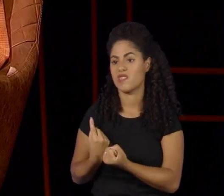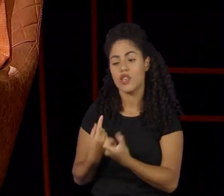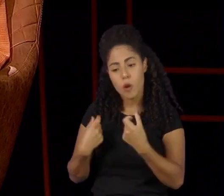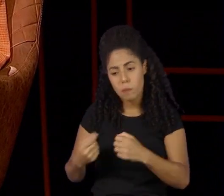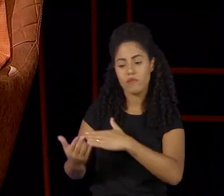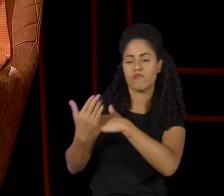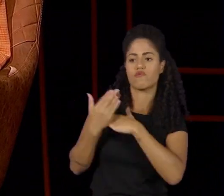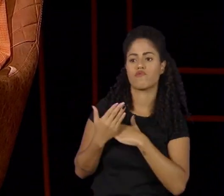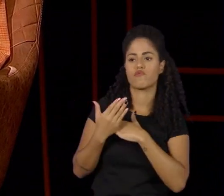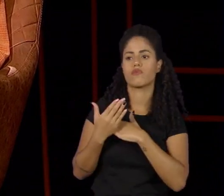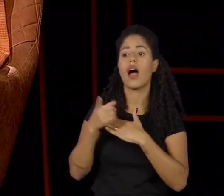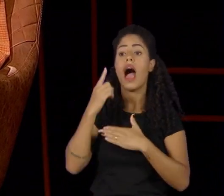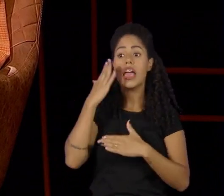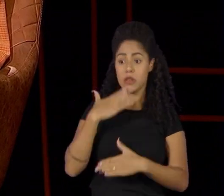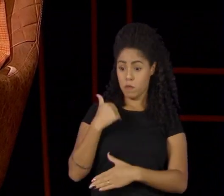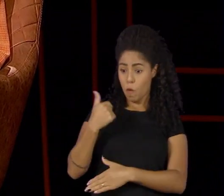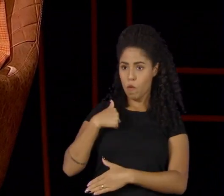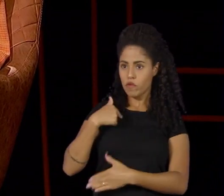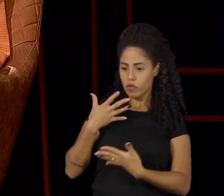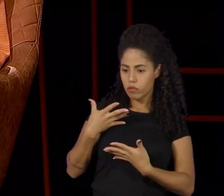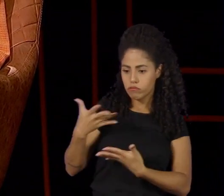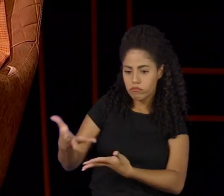ir ajudá-lo